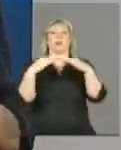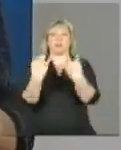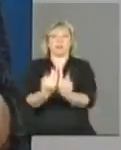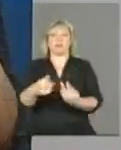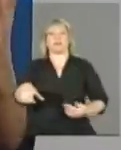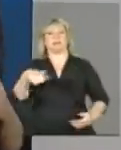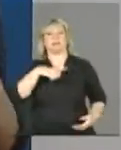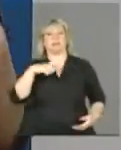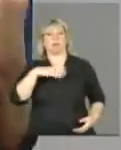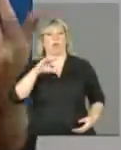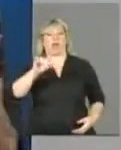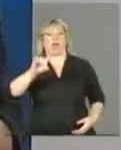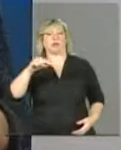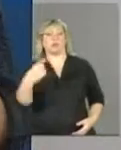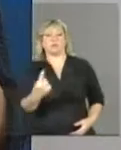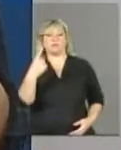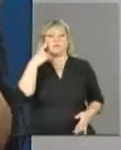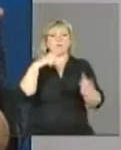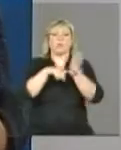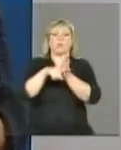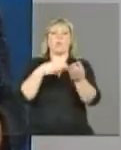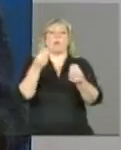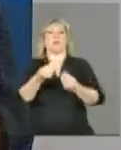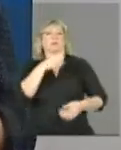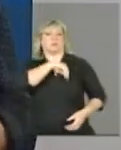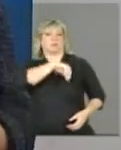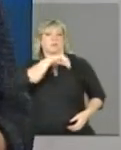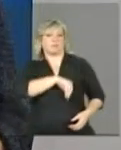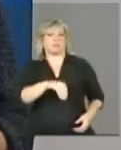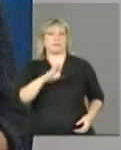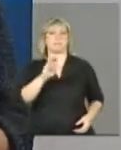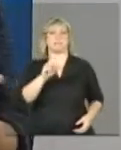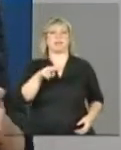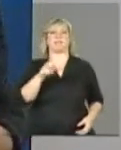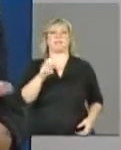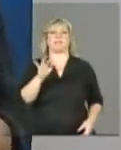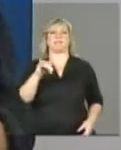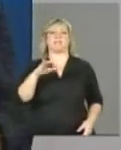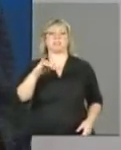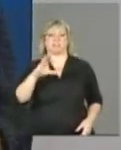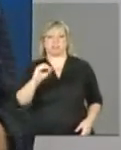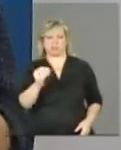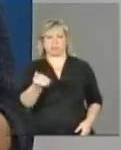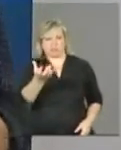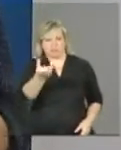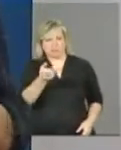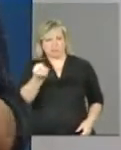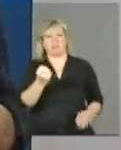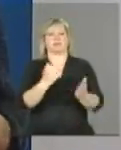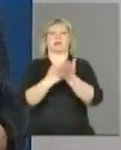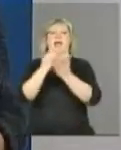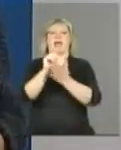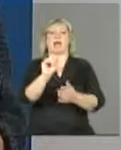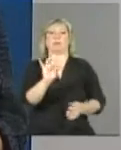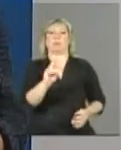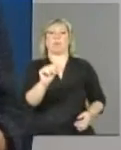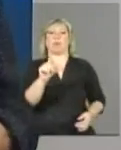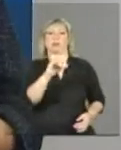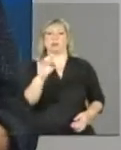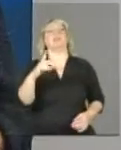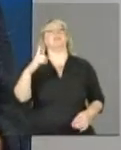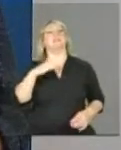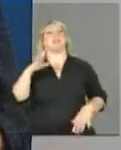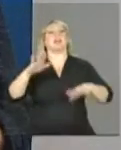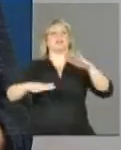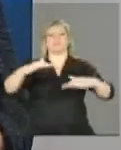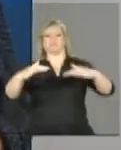para atualizar os valores de benefícios cancelar benefícios inserindo novas famílias etc haviam descompasso aí nessa